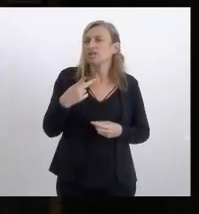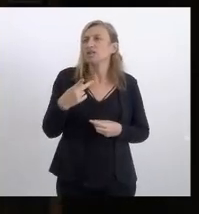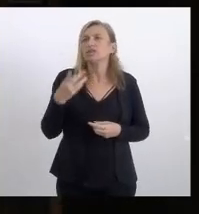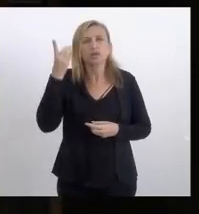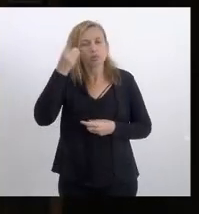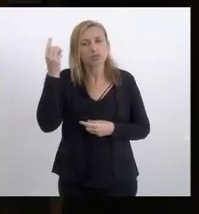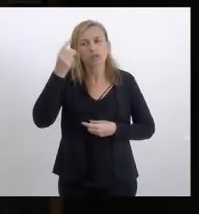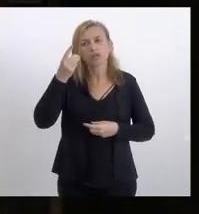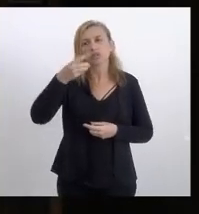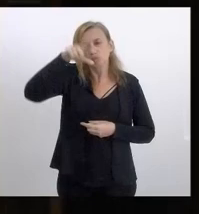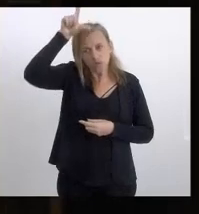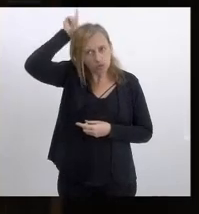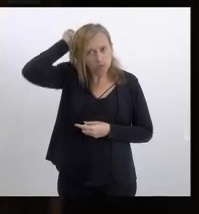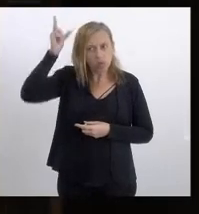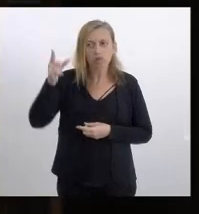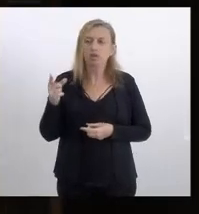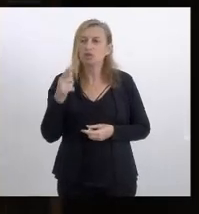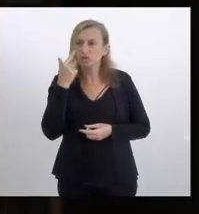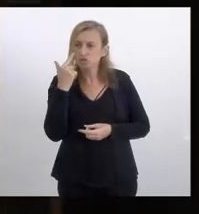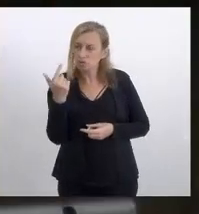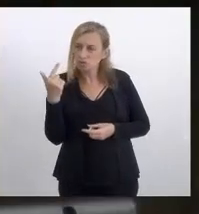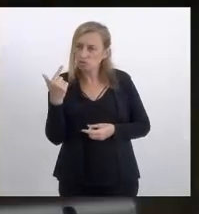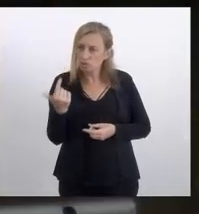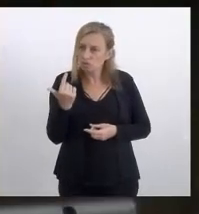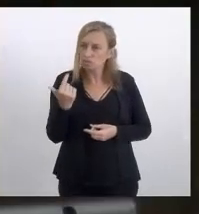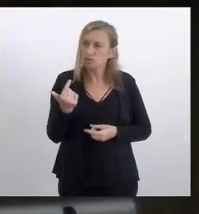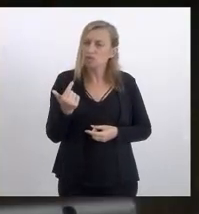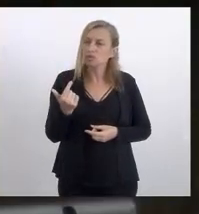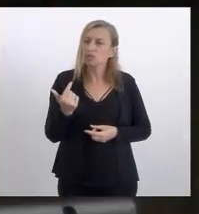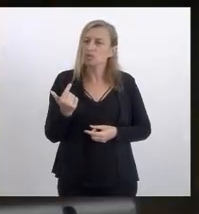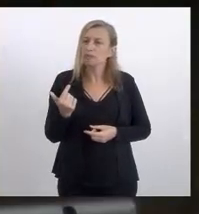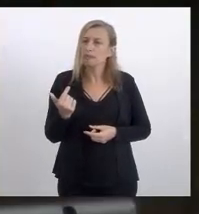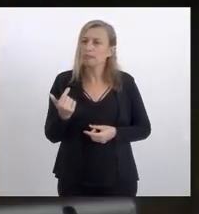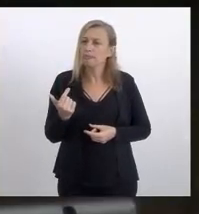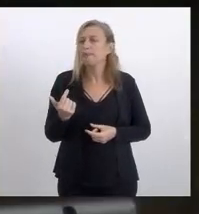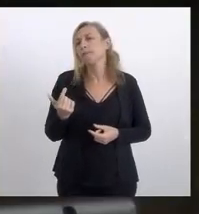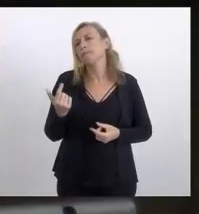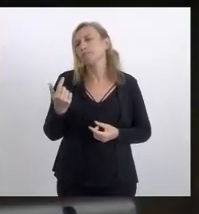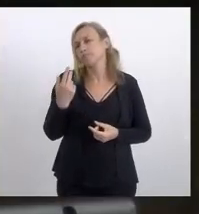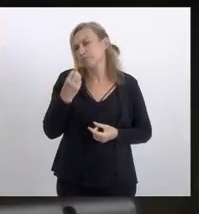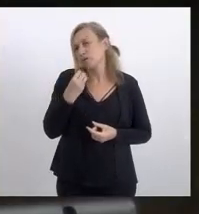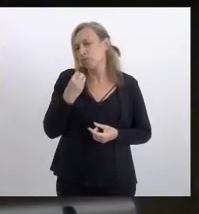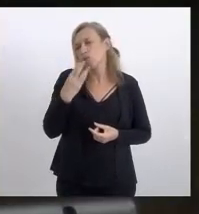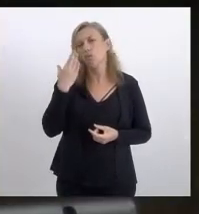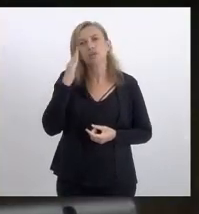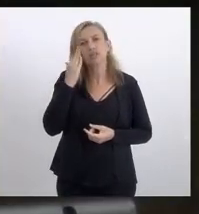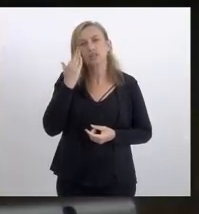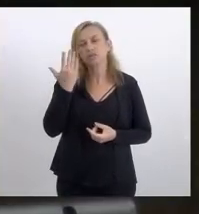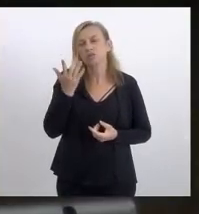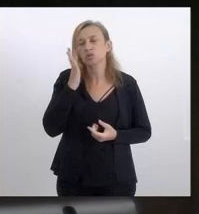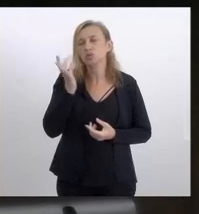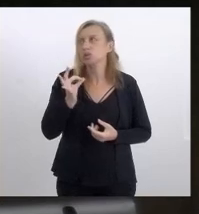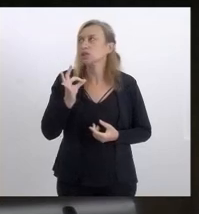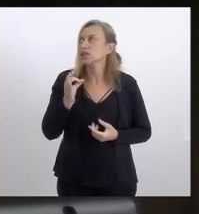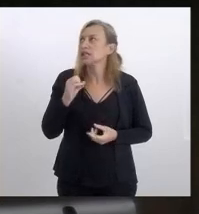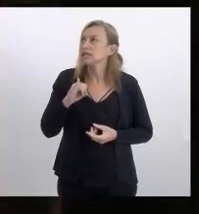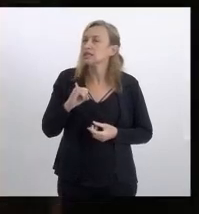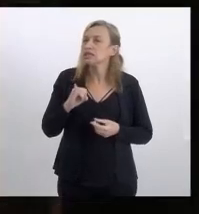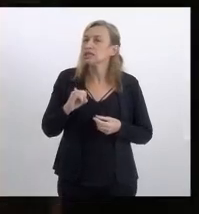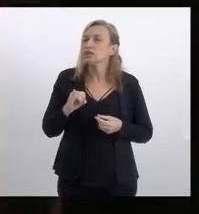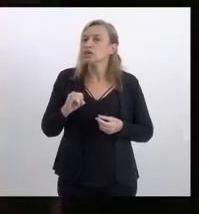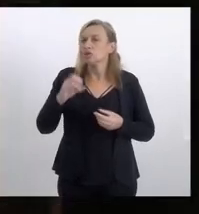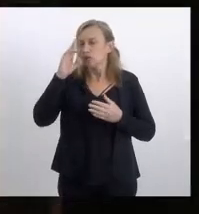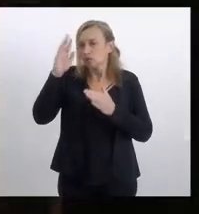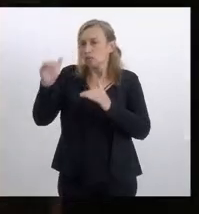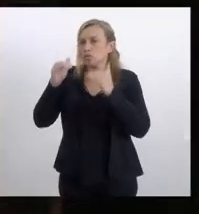deputado Luiz Paulo que a gente assistiu é razoável o entendimento e não sei se isso foi o que